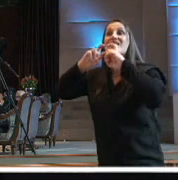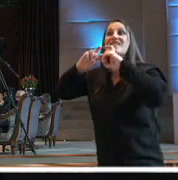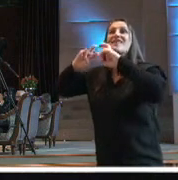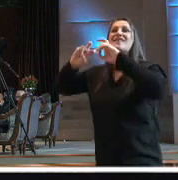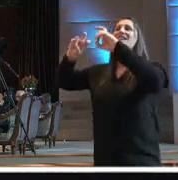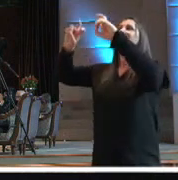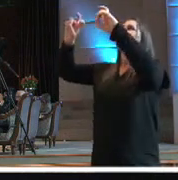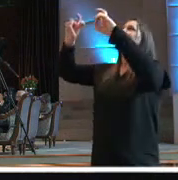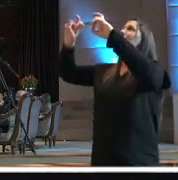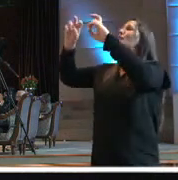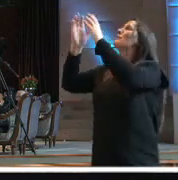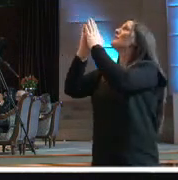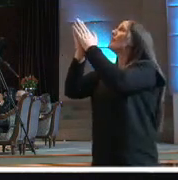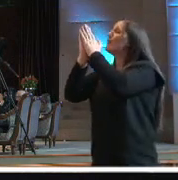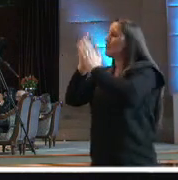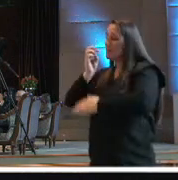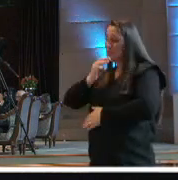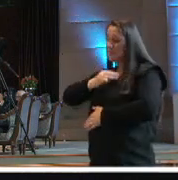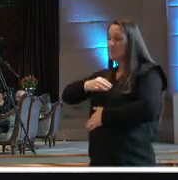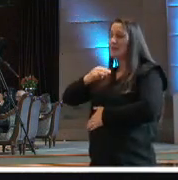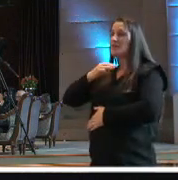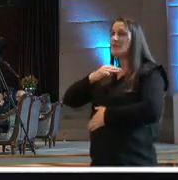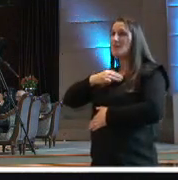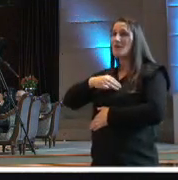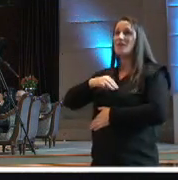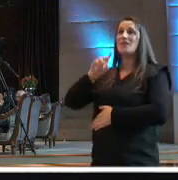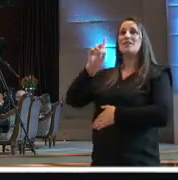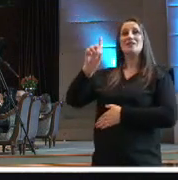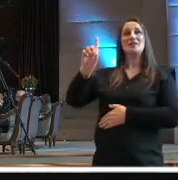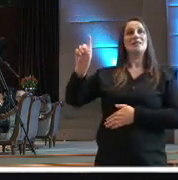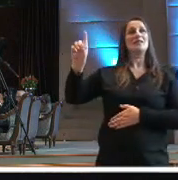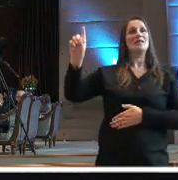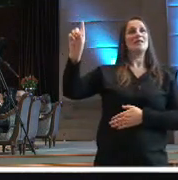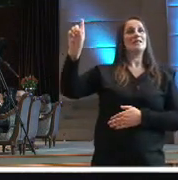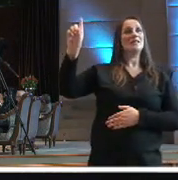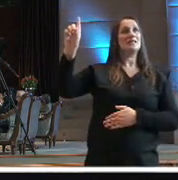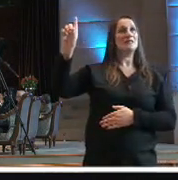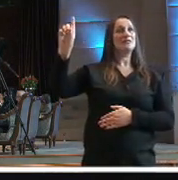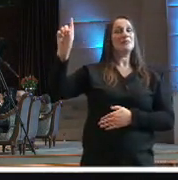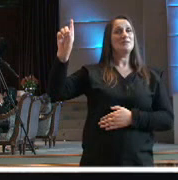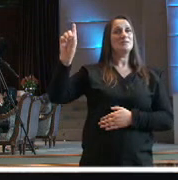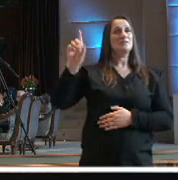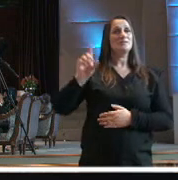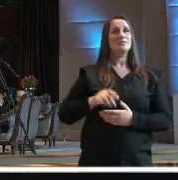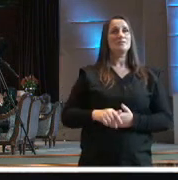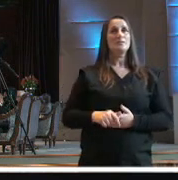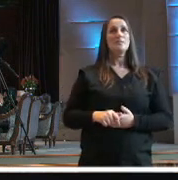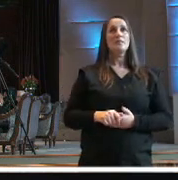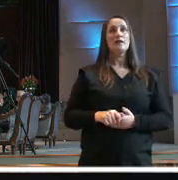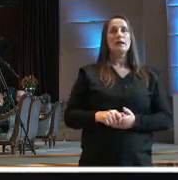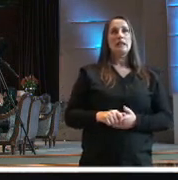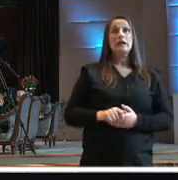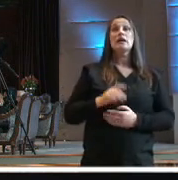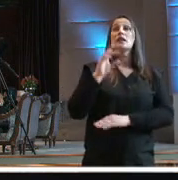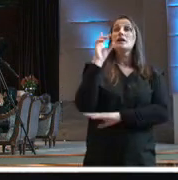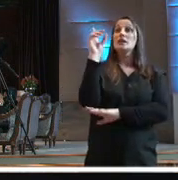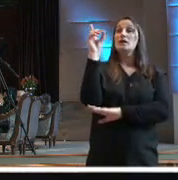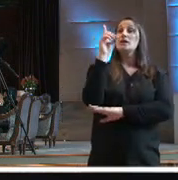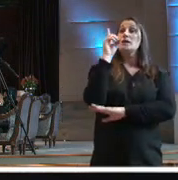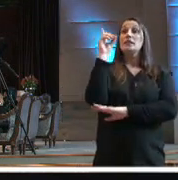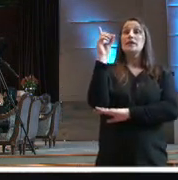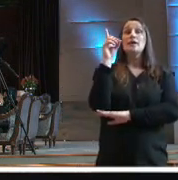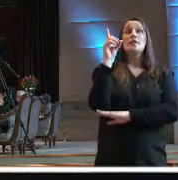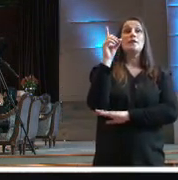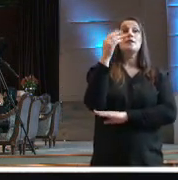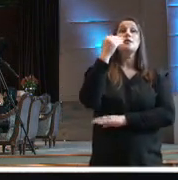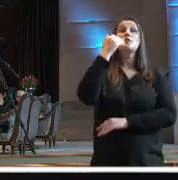pede a misericórdia de Deus, a intervenção de Deus. É interessante que Davi vai clamar por